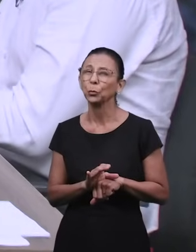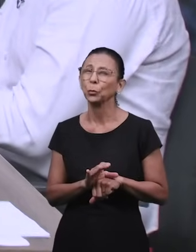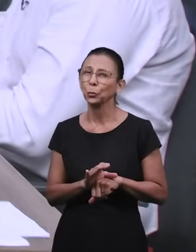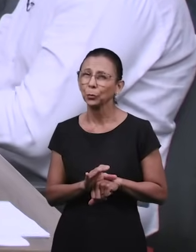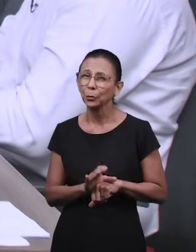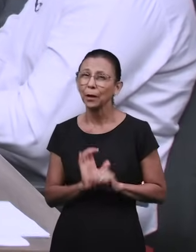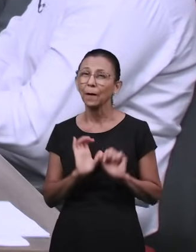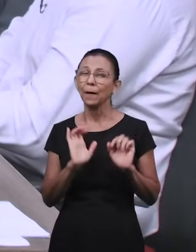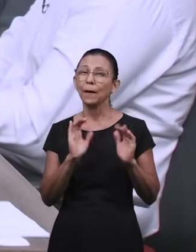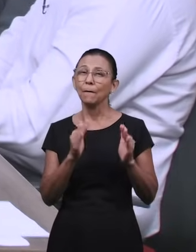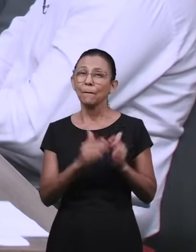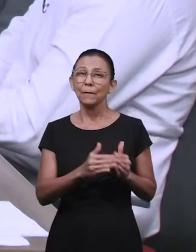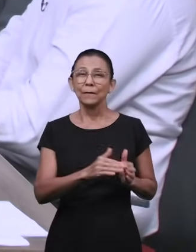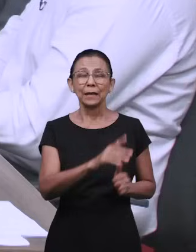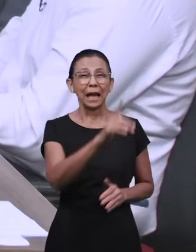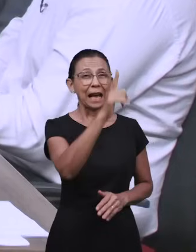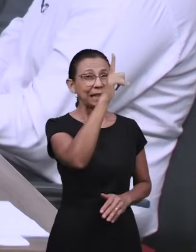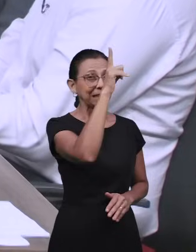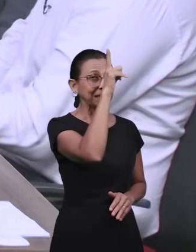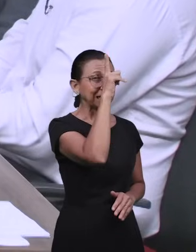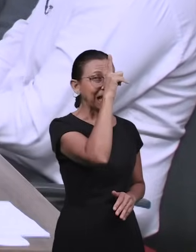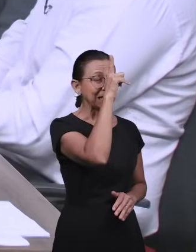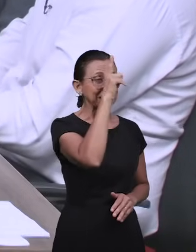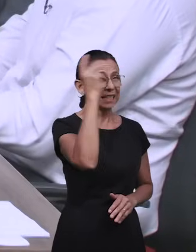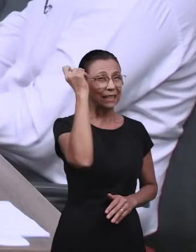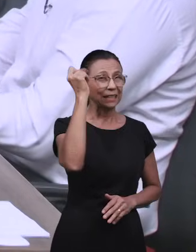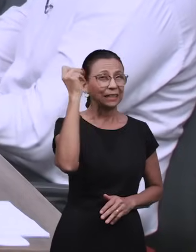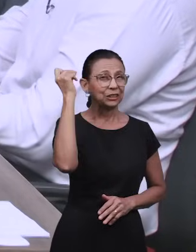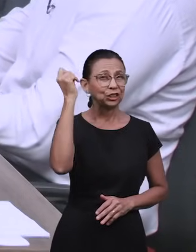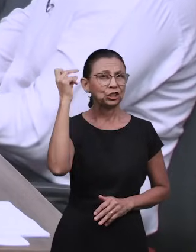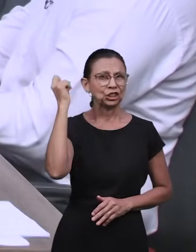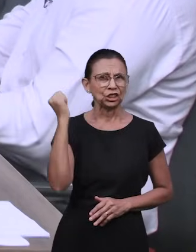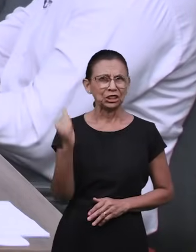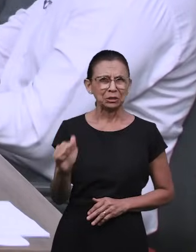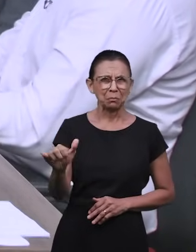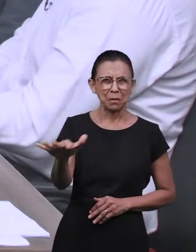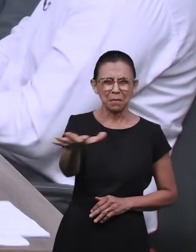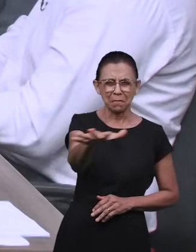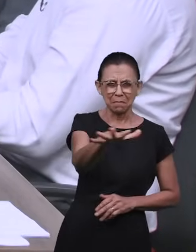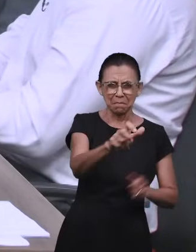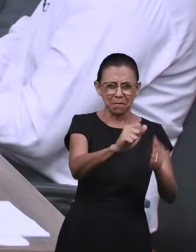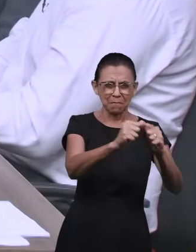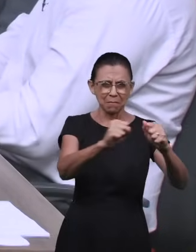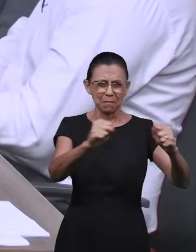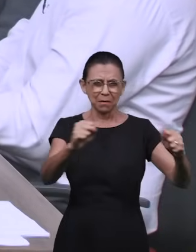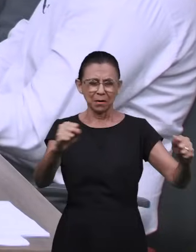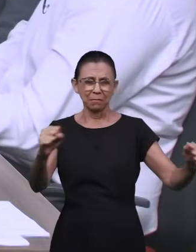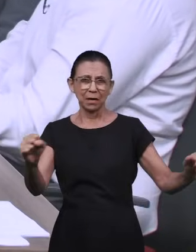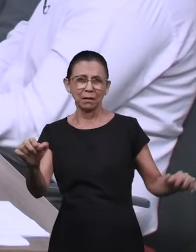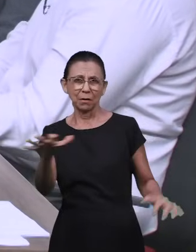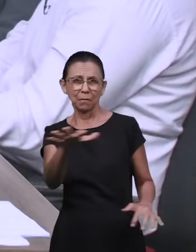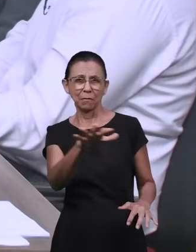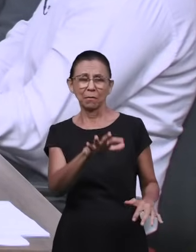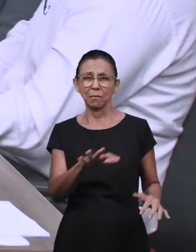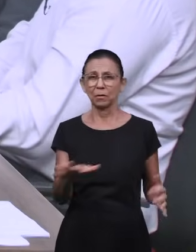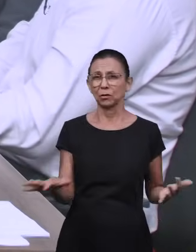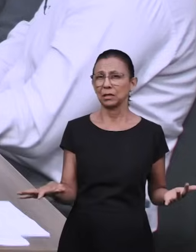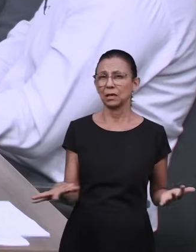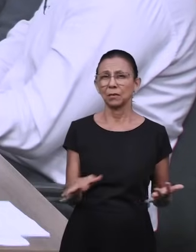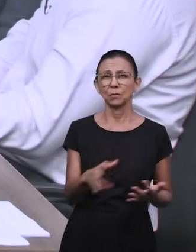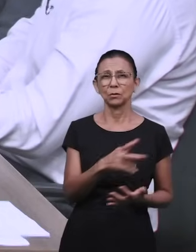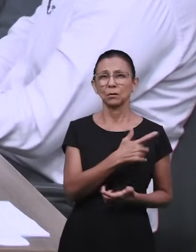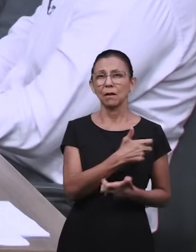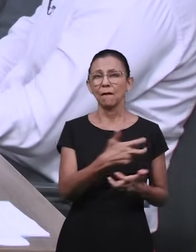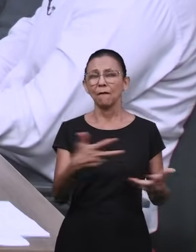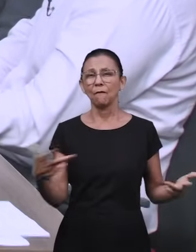sido a Grécia Antiga. Então, a Grécia Antiga, até pela sua expansão territorial, nós temos as conquistas, por exemplo,